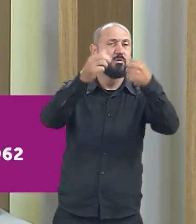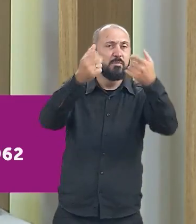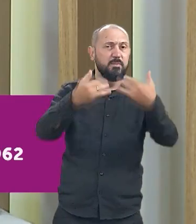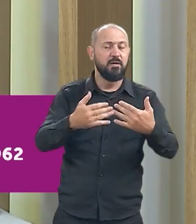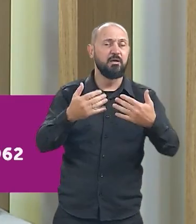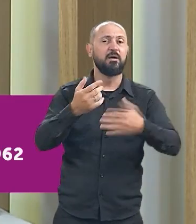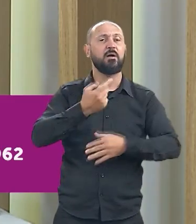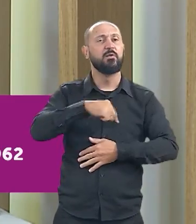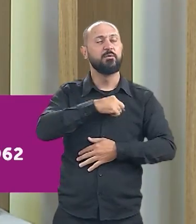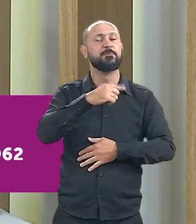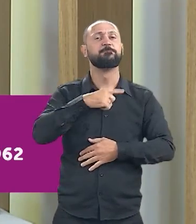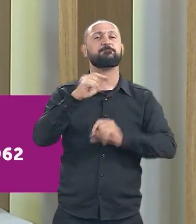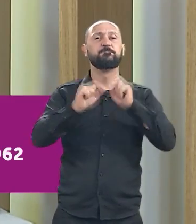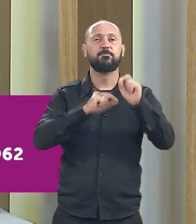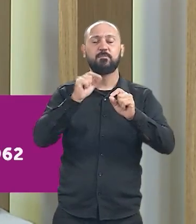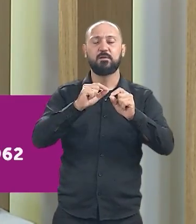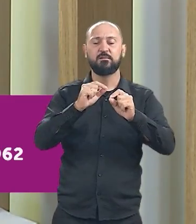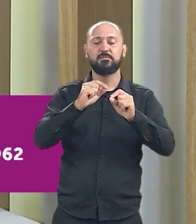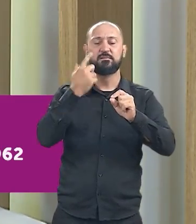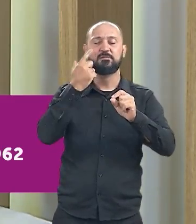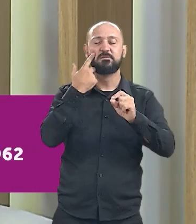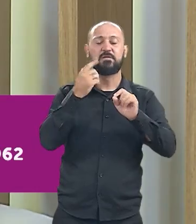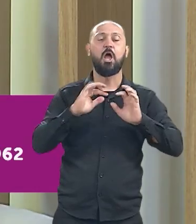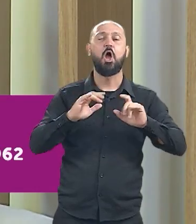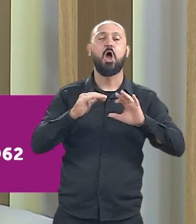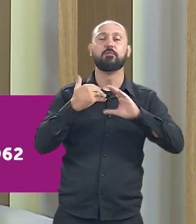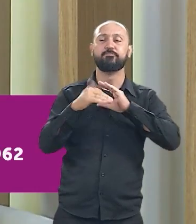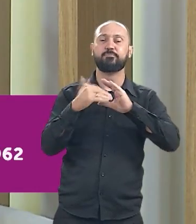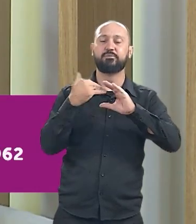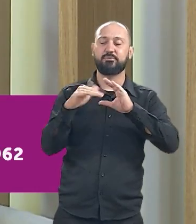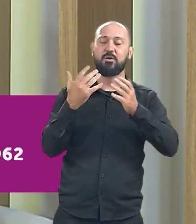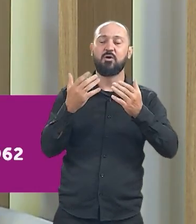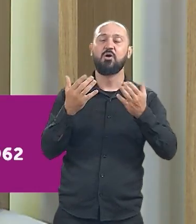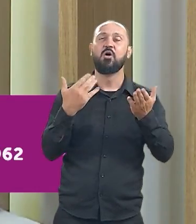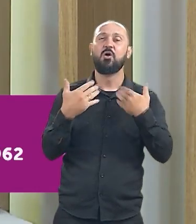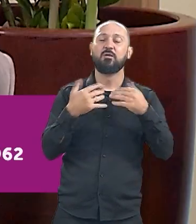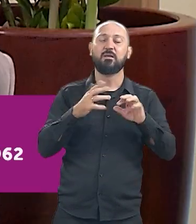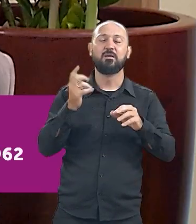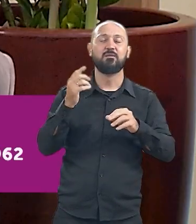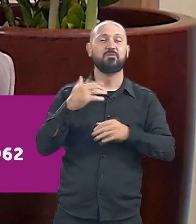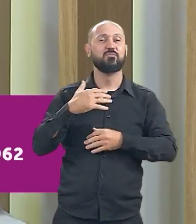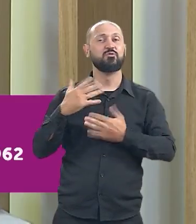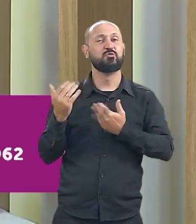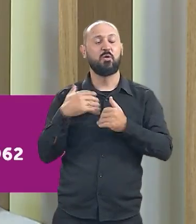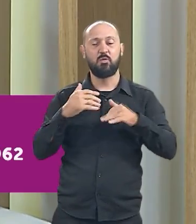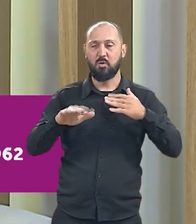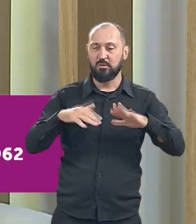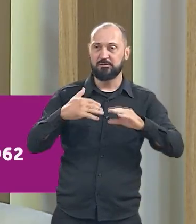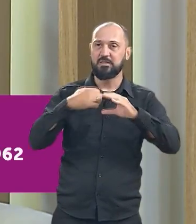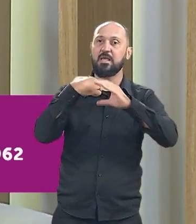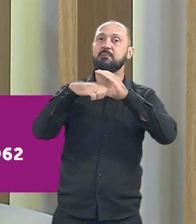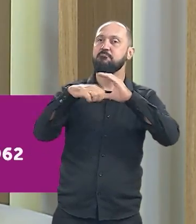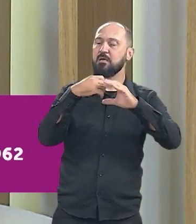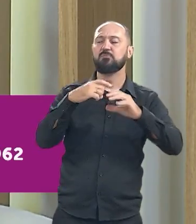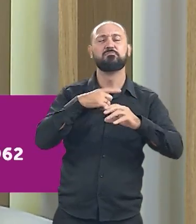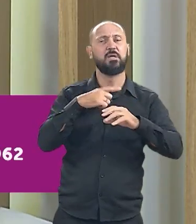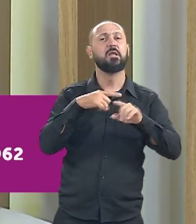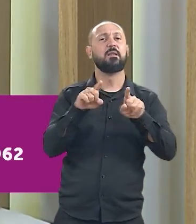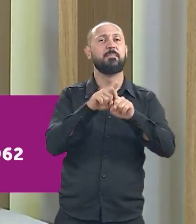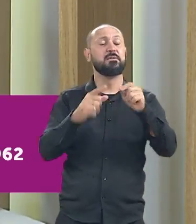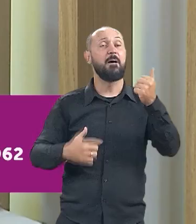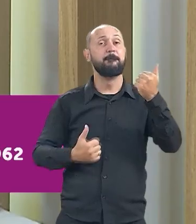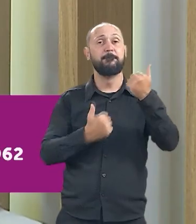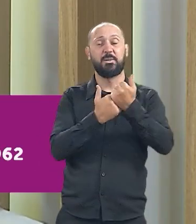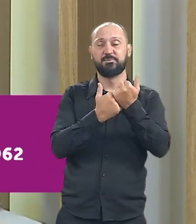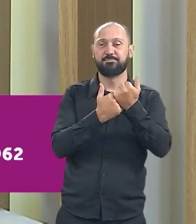também temos o chat, né? Principalmente o jovem gosta de teclar, Sim. Tem o e-mail, então esse apoio